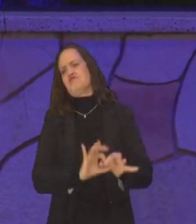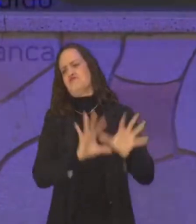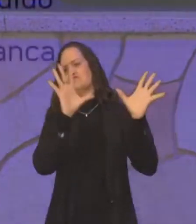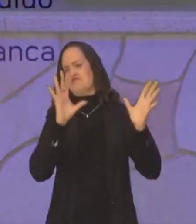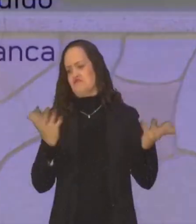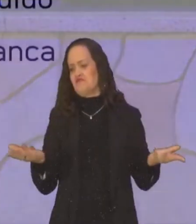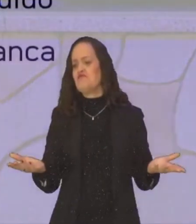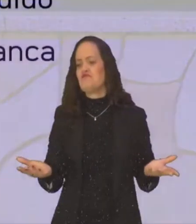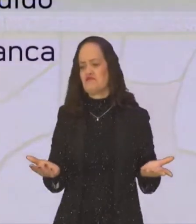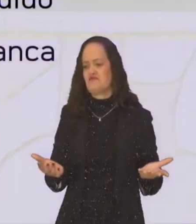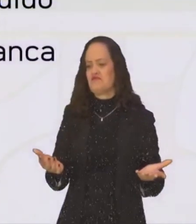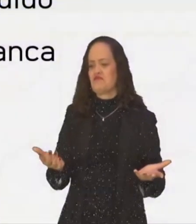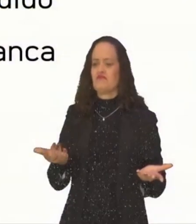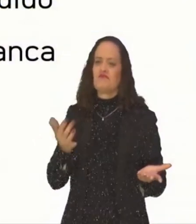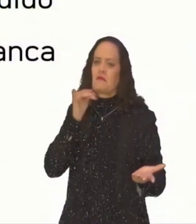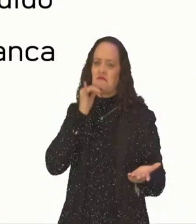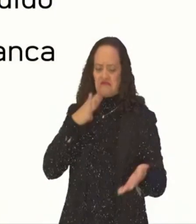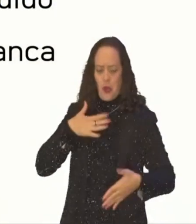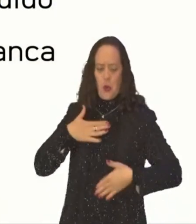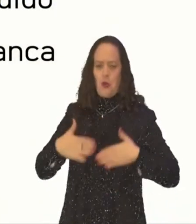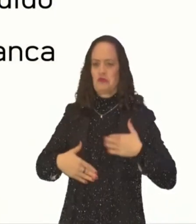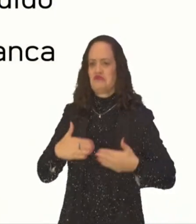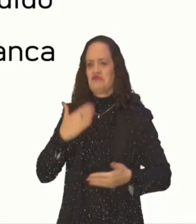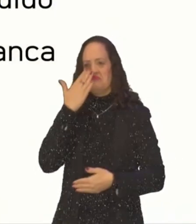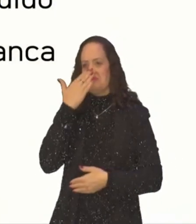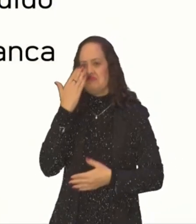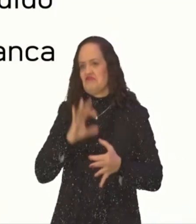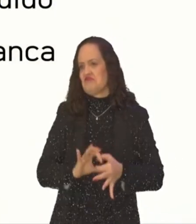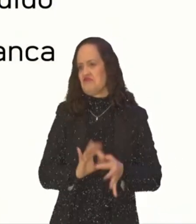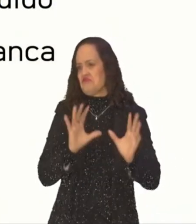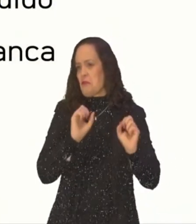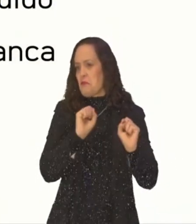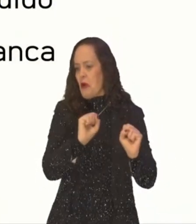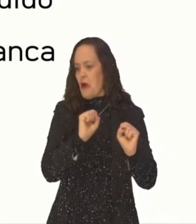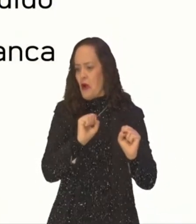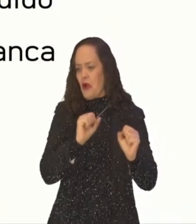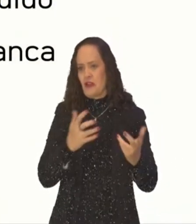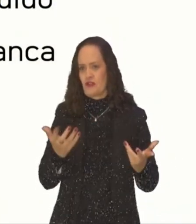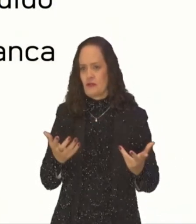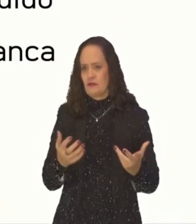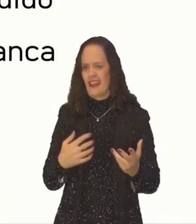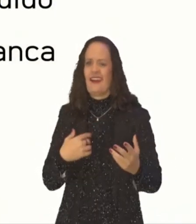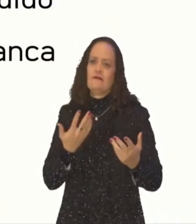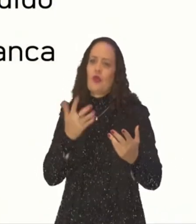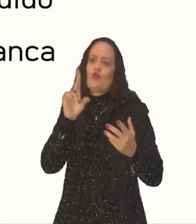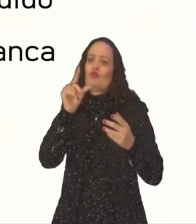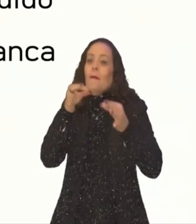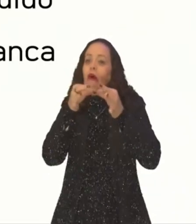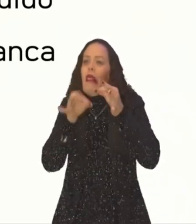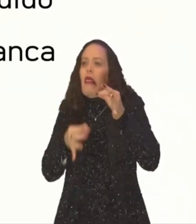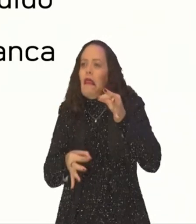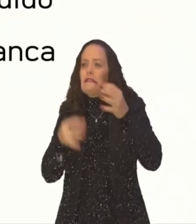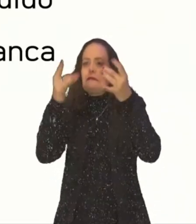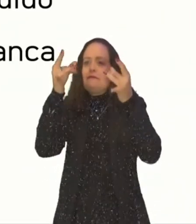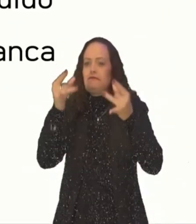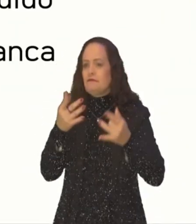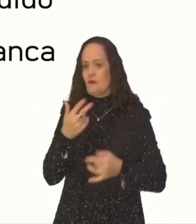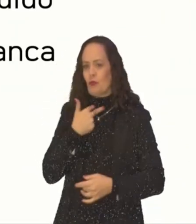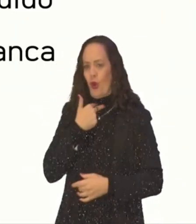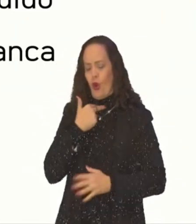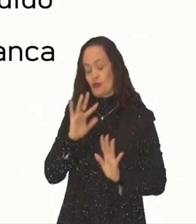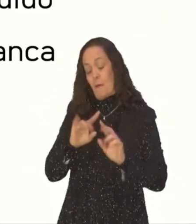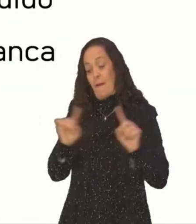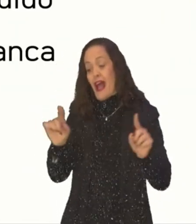no sentido do corpo, de fazer o que quisesse. Interessante isso, irmãos. Não há tempo para a gente discorrer sobre todas as coisas que o texto nos mostra,